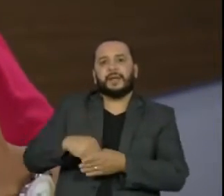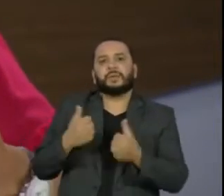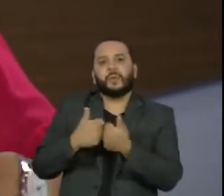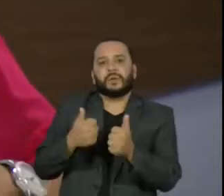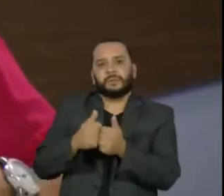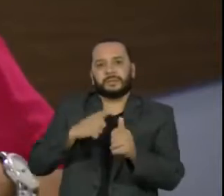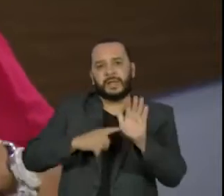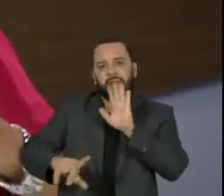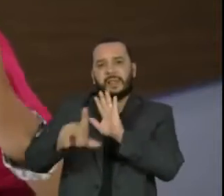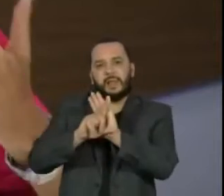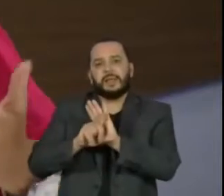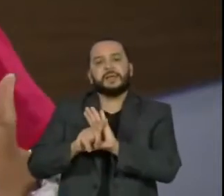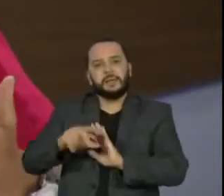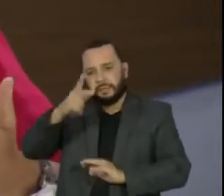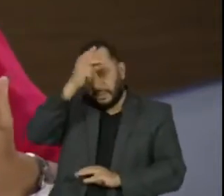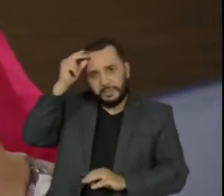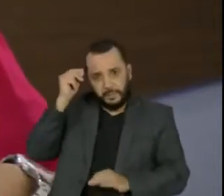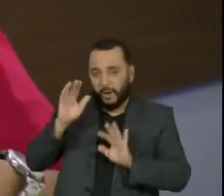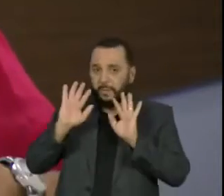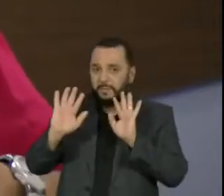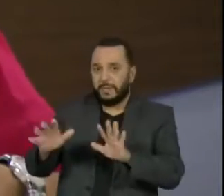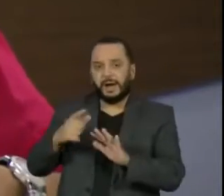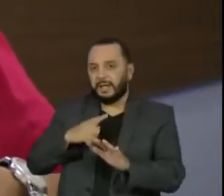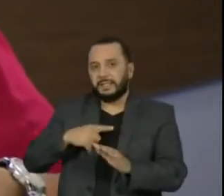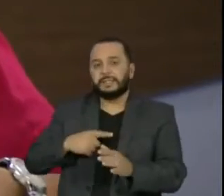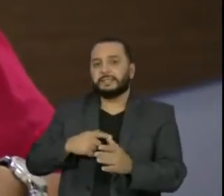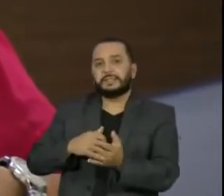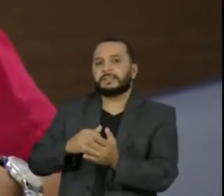uma lei municipal, mas em vários momentos isso não